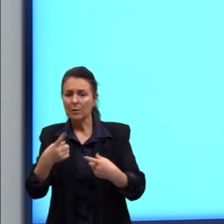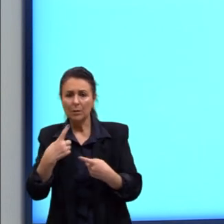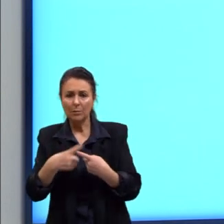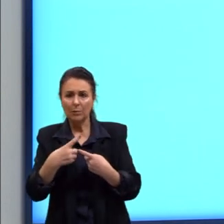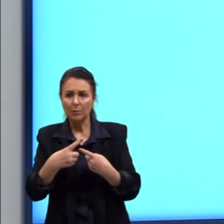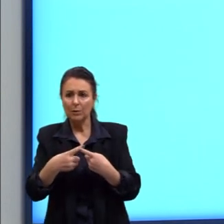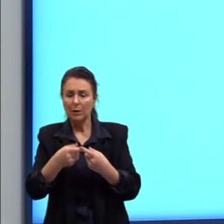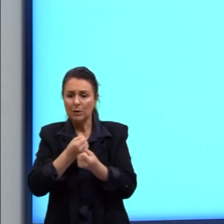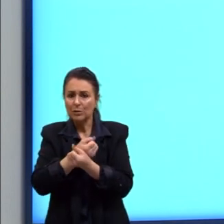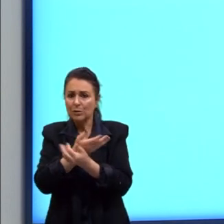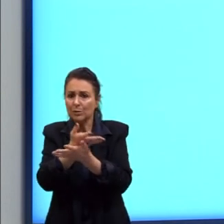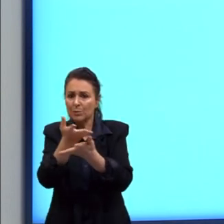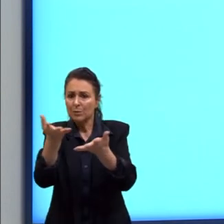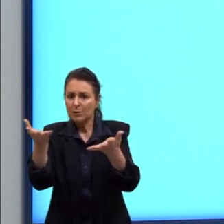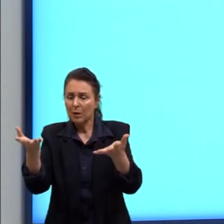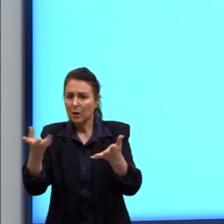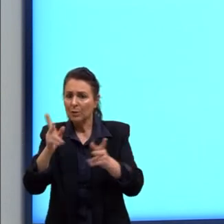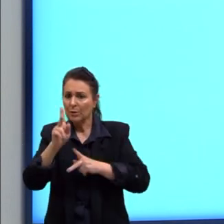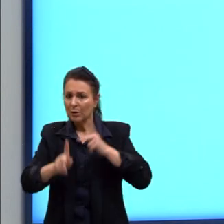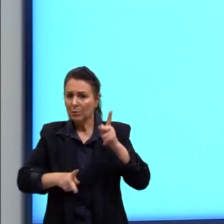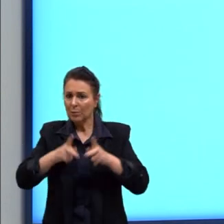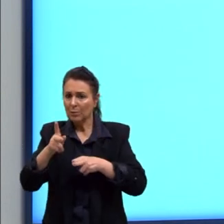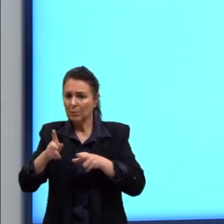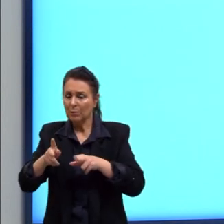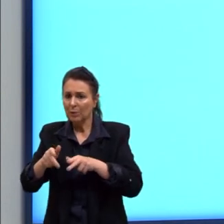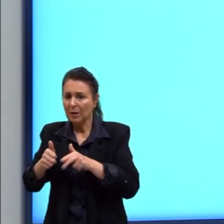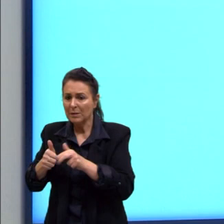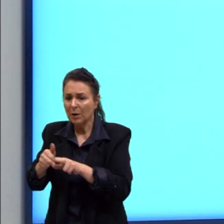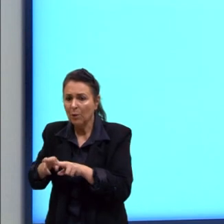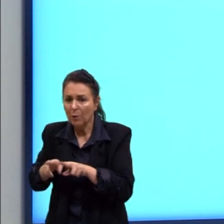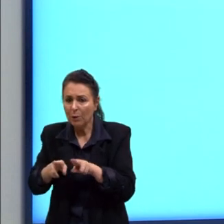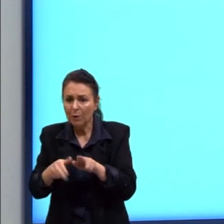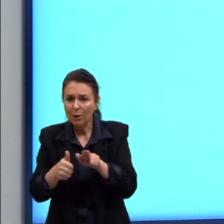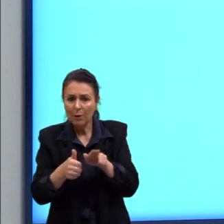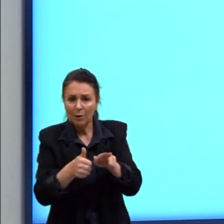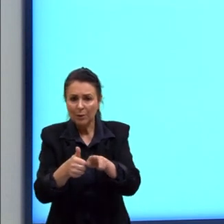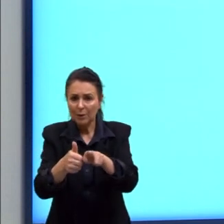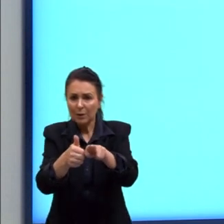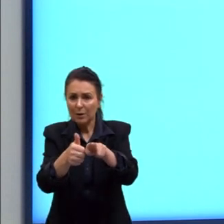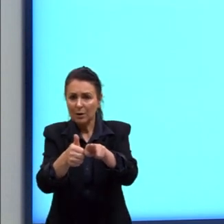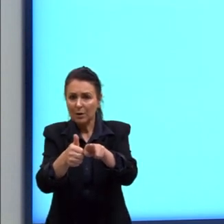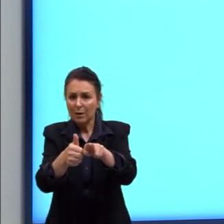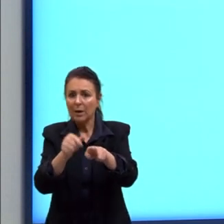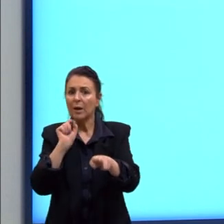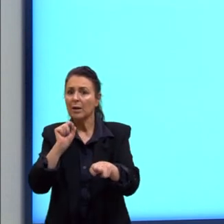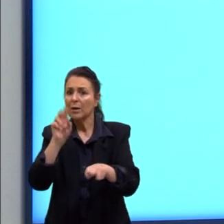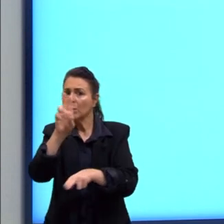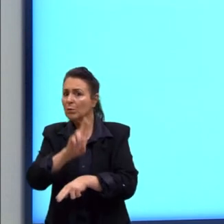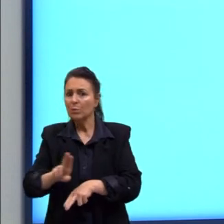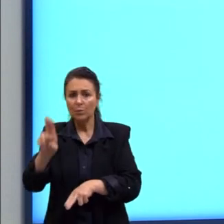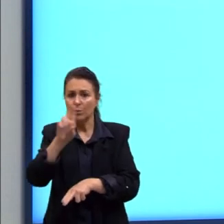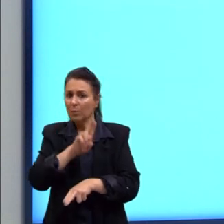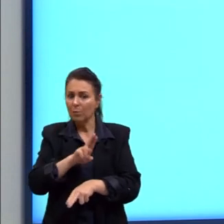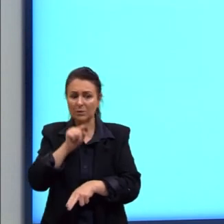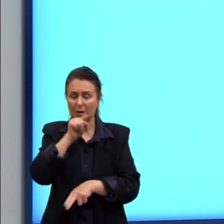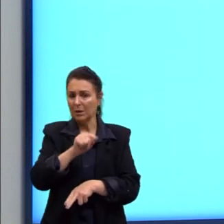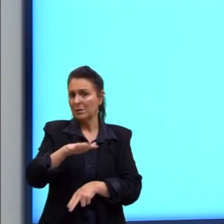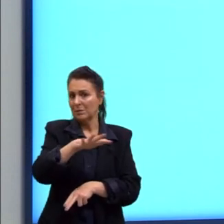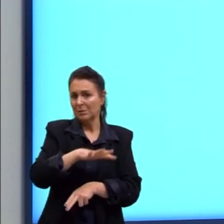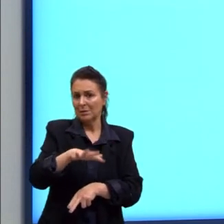distribuição da população Ribeirinha não né pro população Ribeirinha justamente quem se utiliza né Há muitos anos